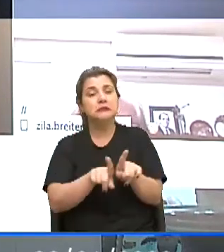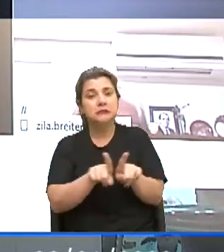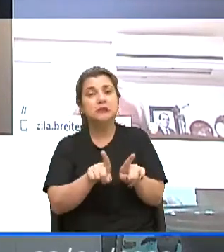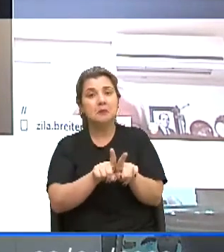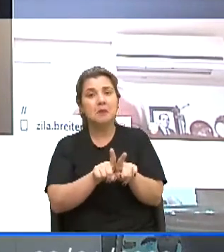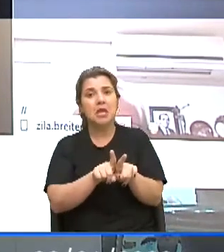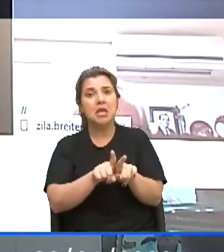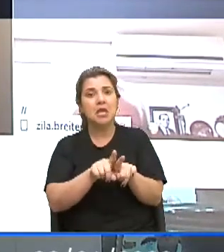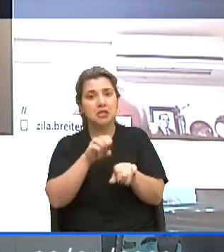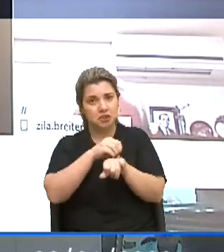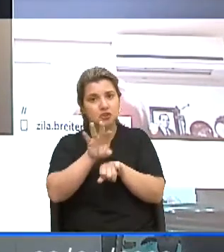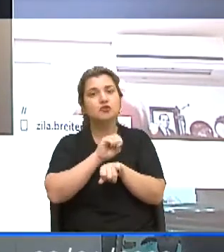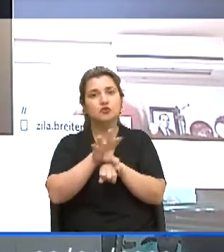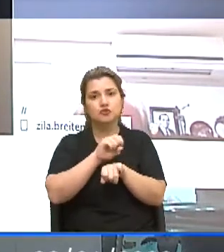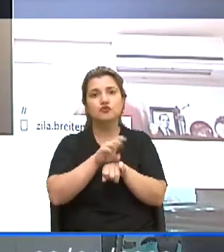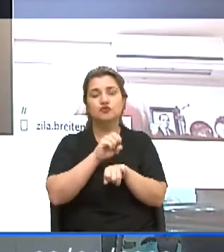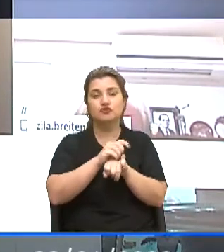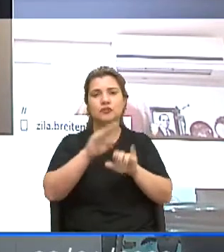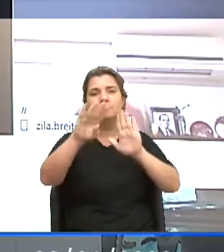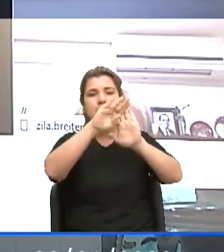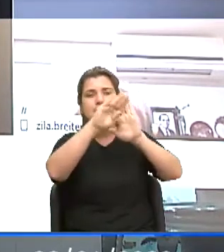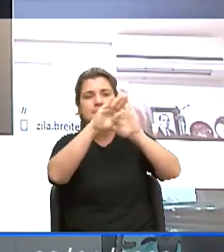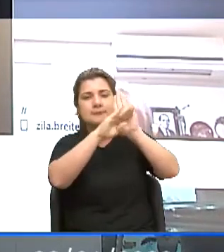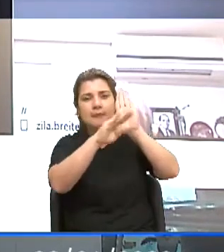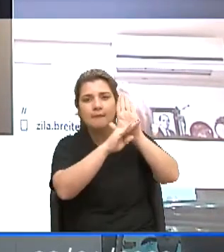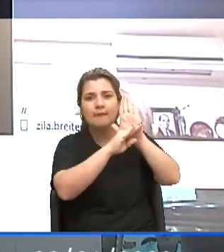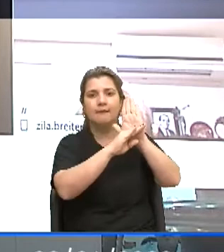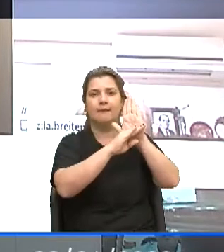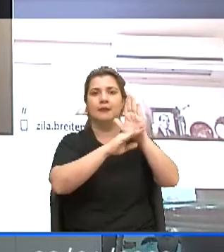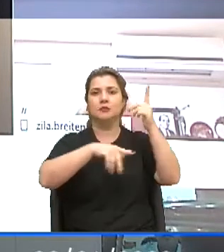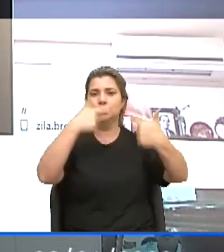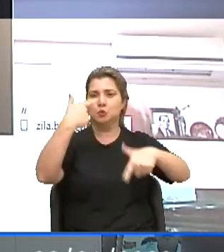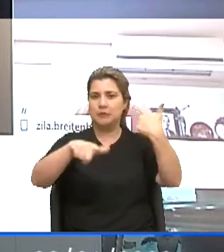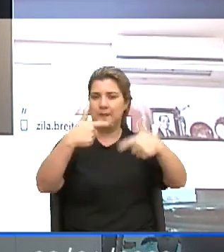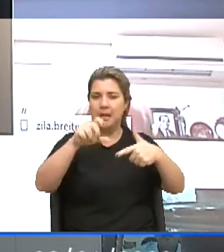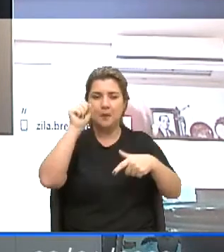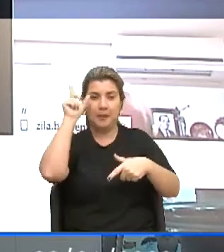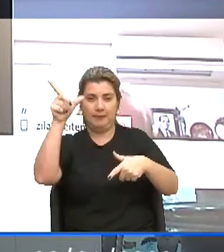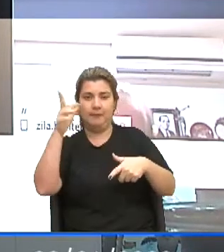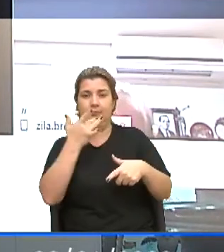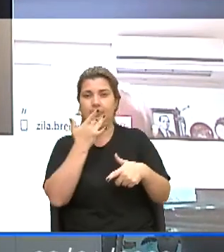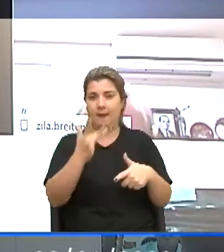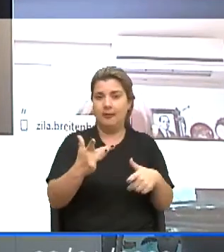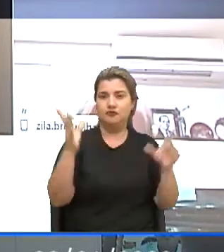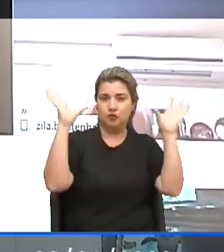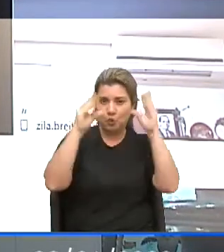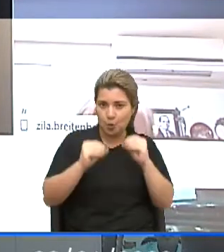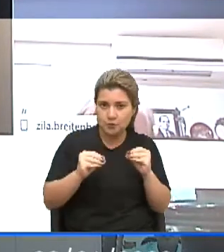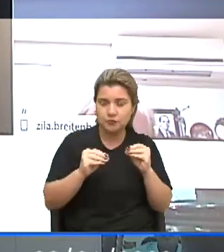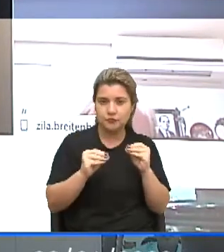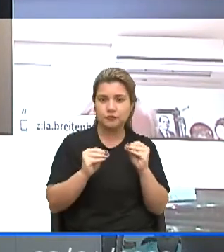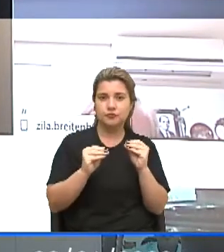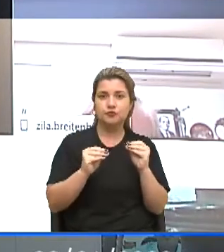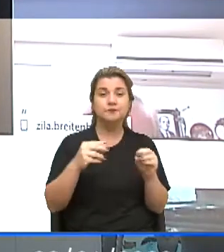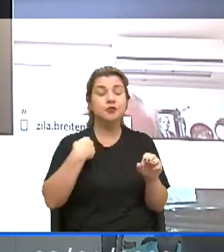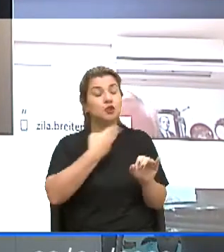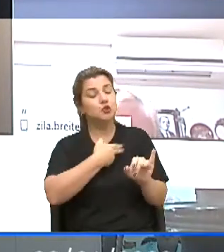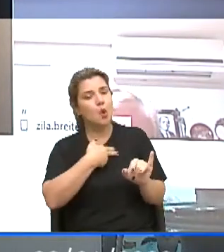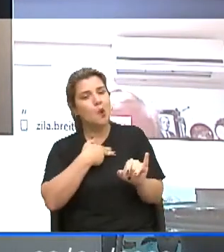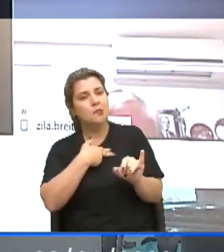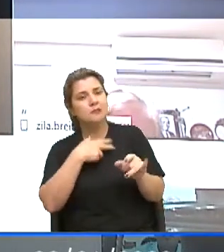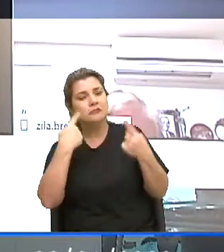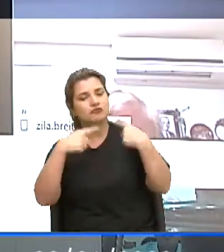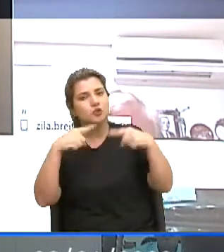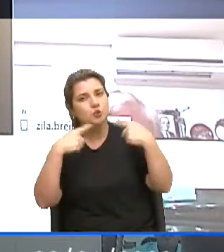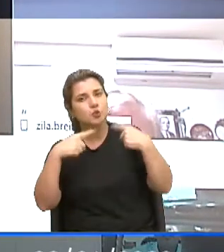das escalas dos turnos de trabalho, que tem ali um item que a secretária leu, que é a escala de trabalho e turnos, que a gente discutisse e